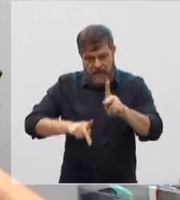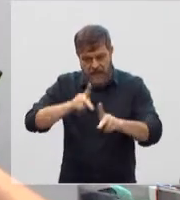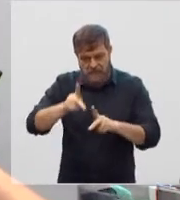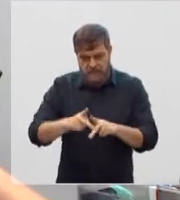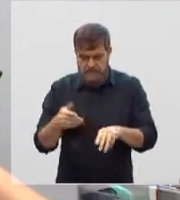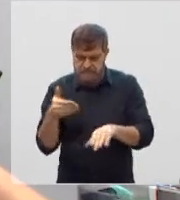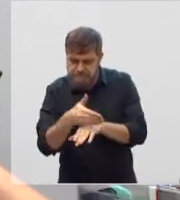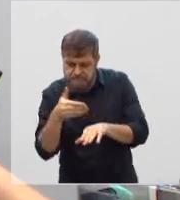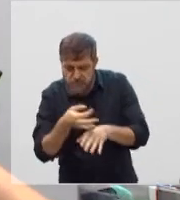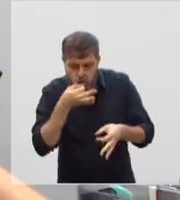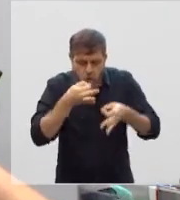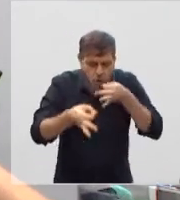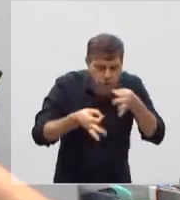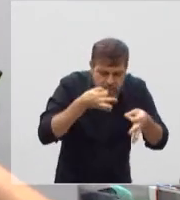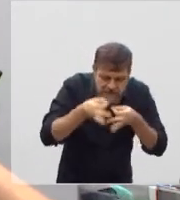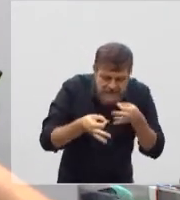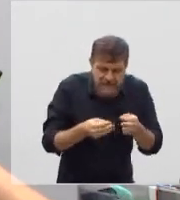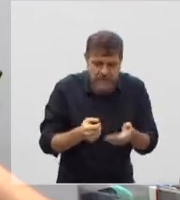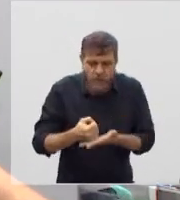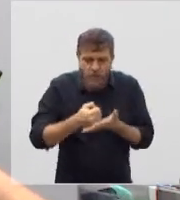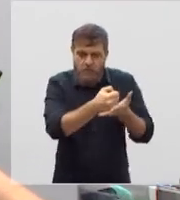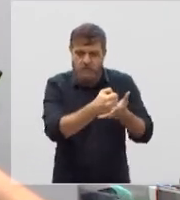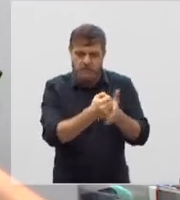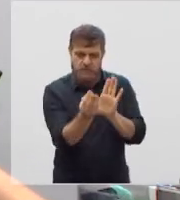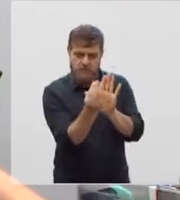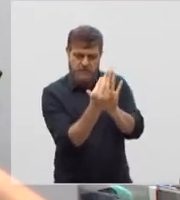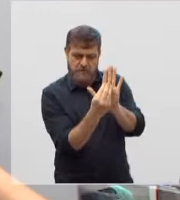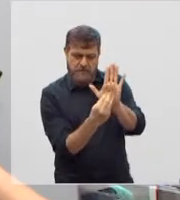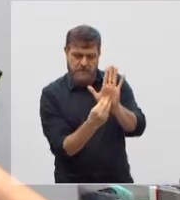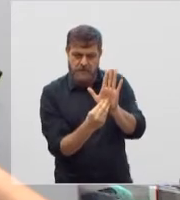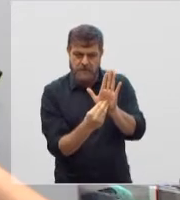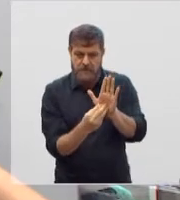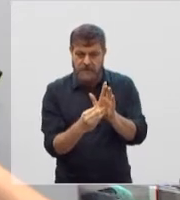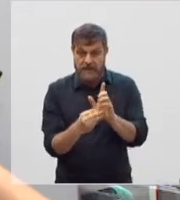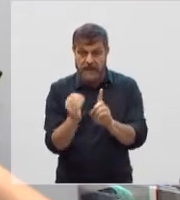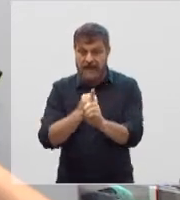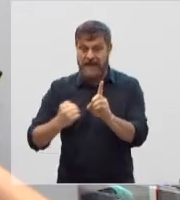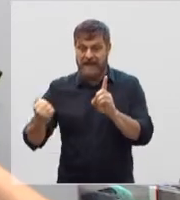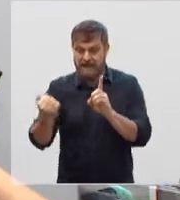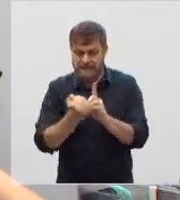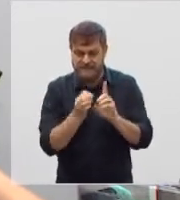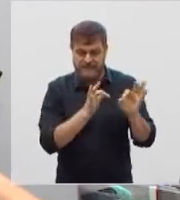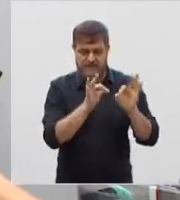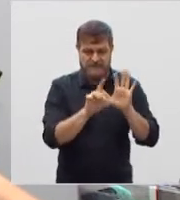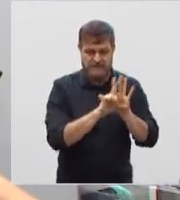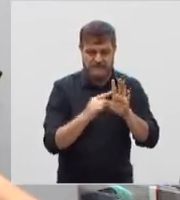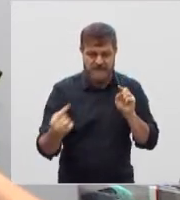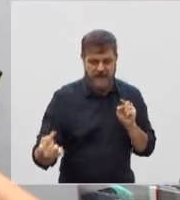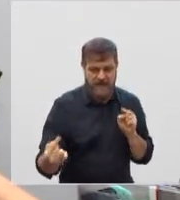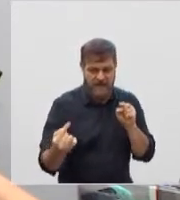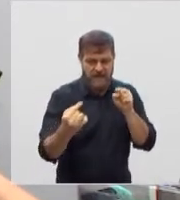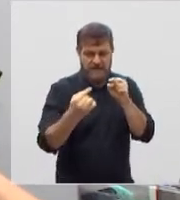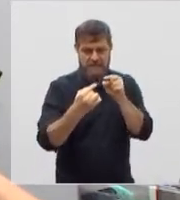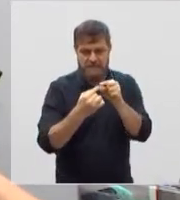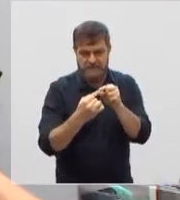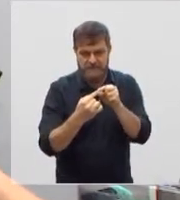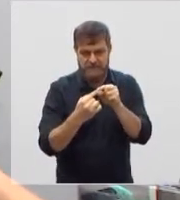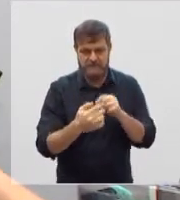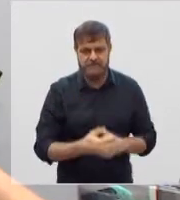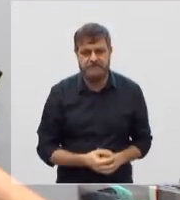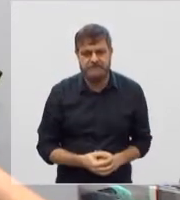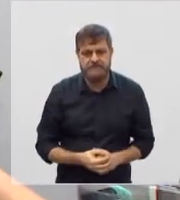a população efetivamente participou. Porque aí ele tem um pacto com aquilo. Eu participei, eu quero, eu